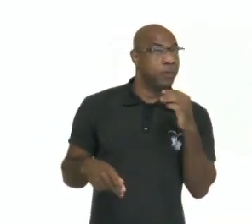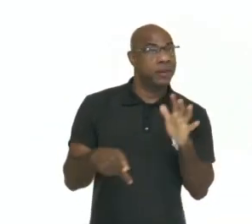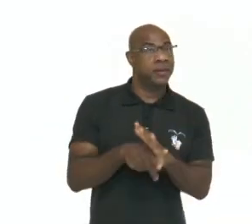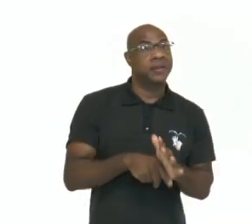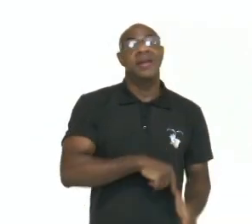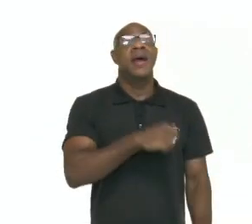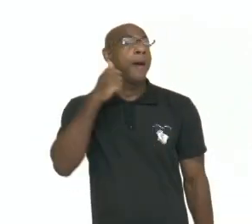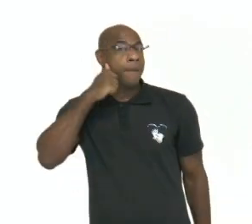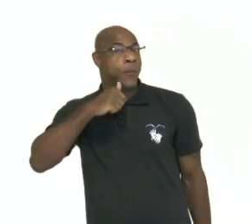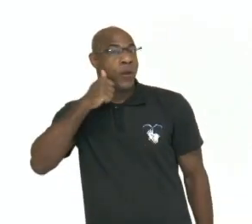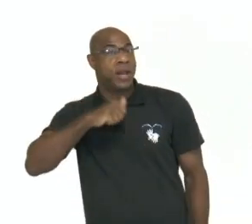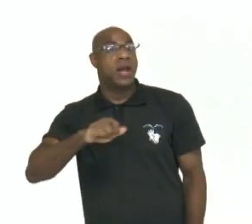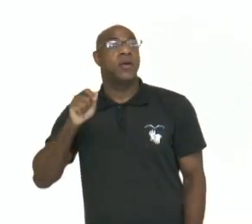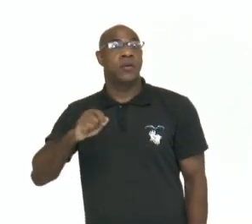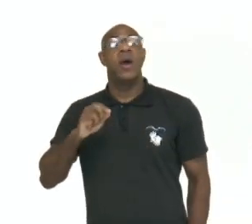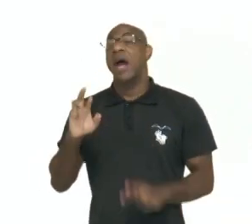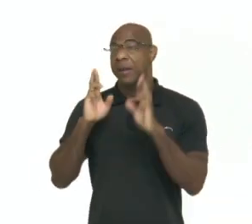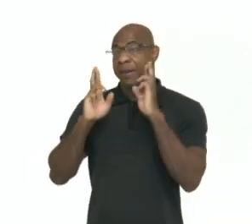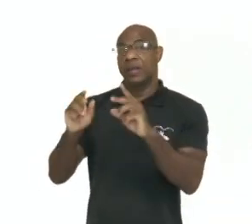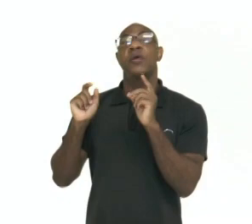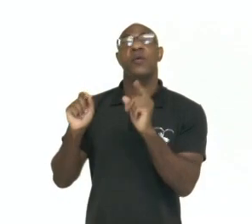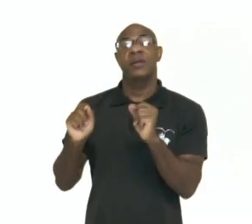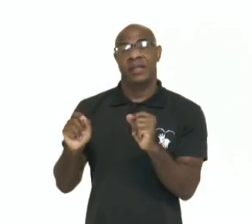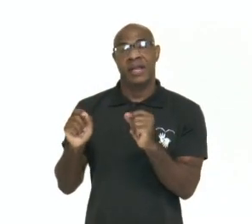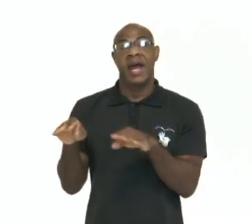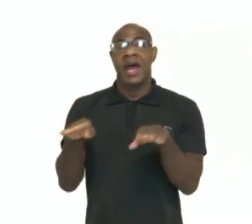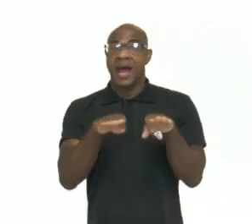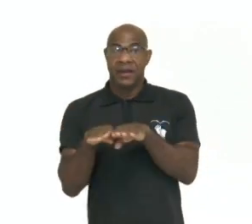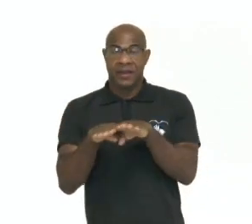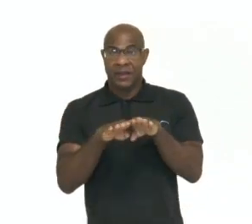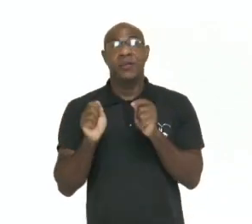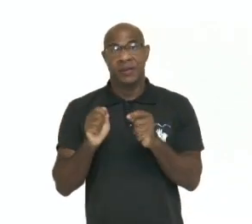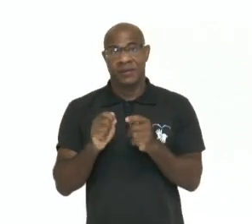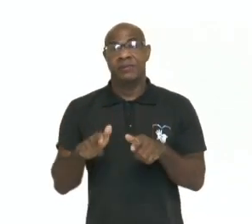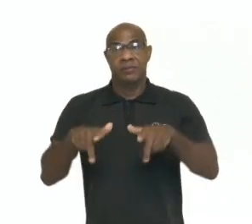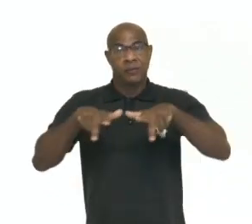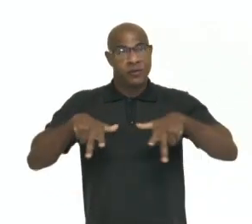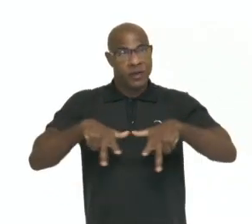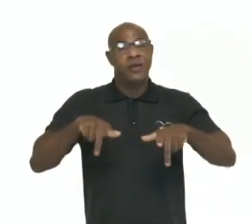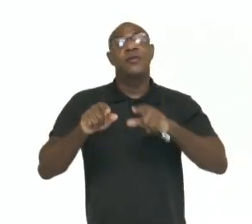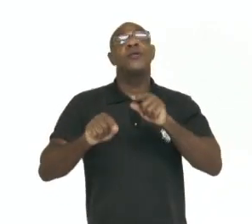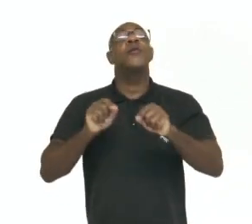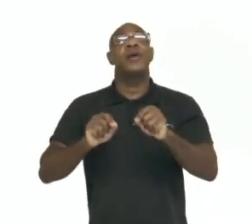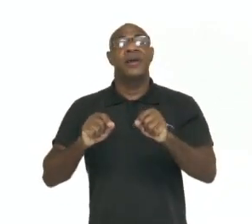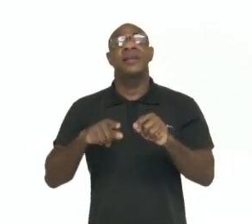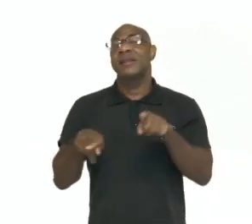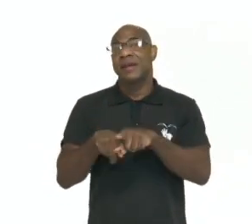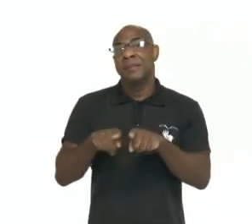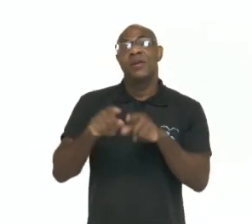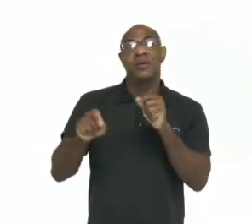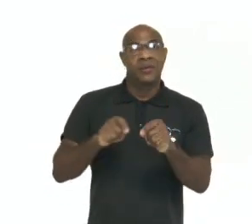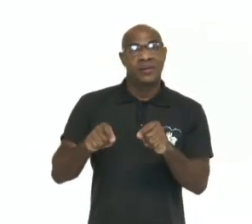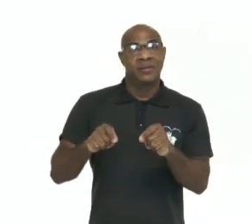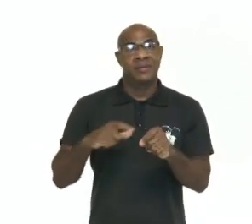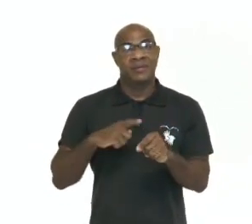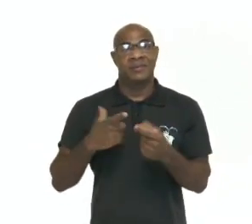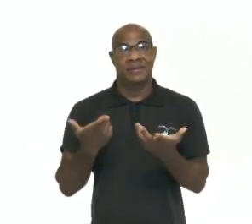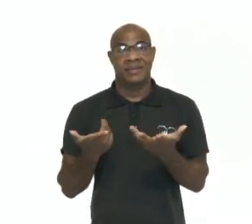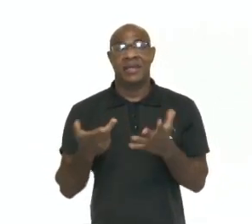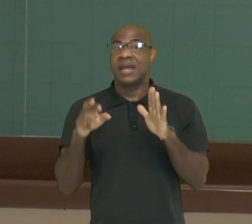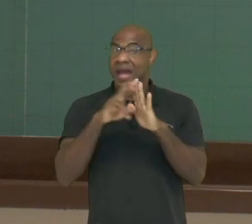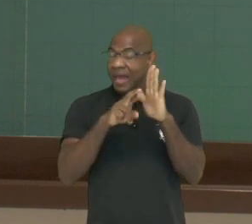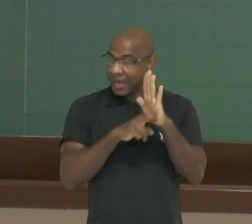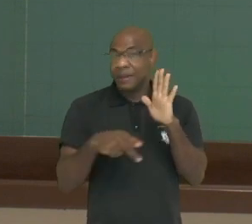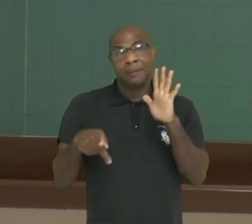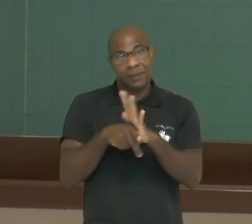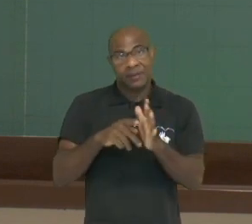e mulheres, respeitando a igualdade de gênero, como desejava o COI, que é